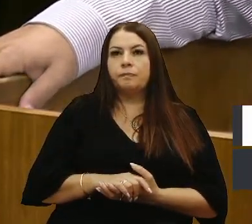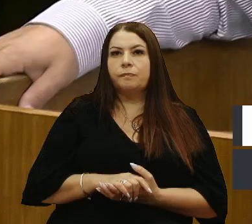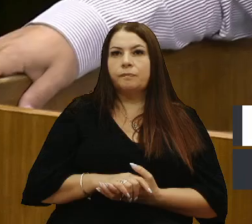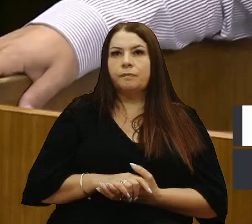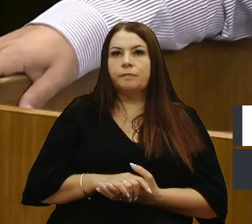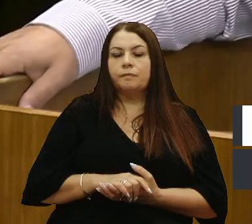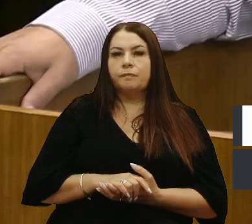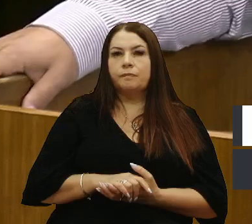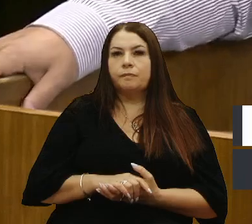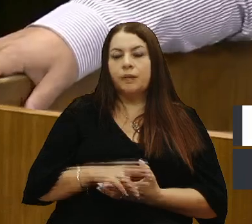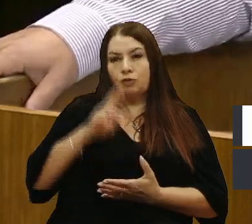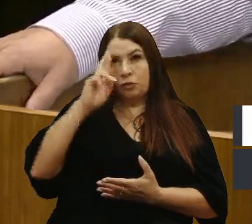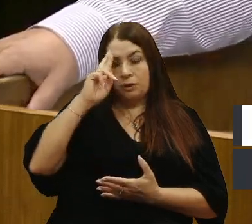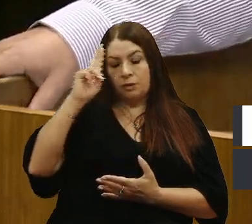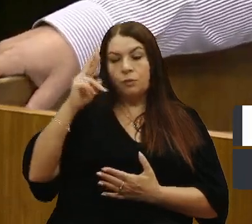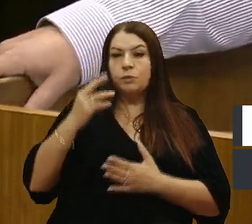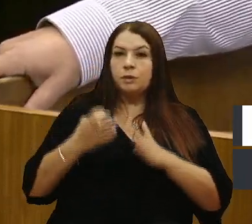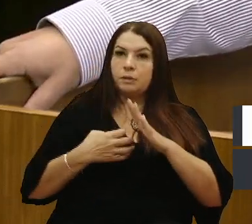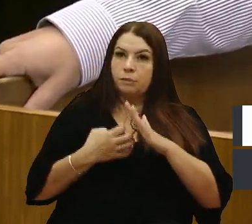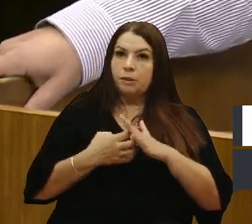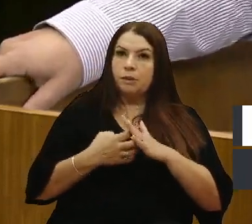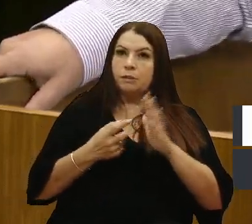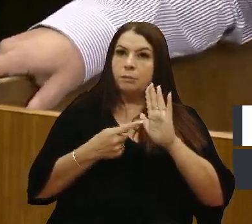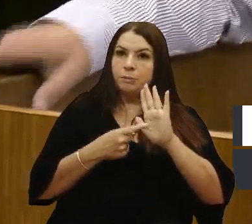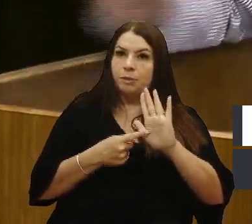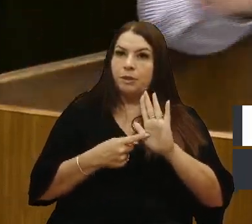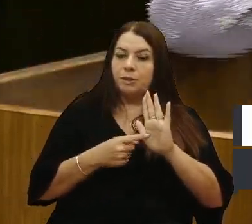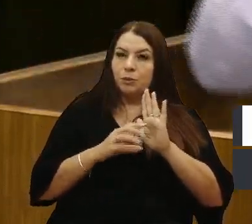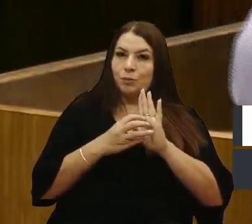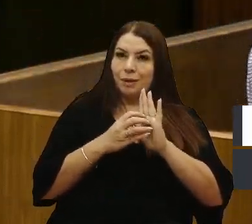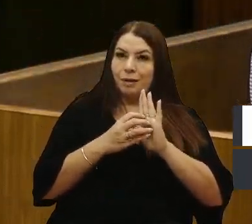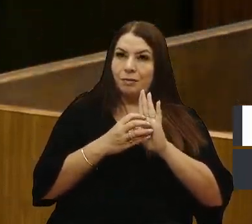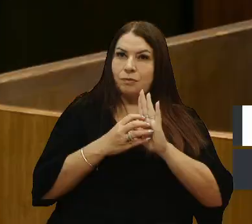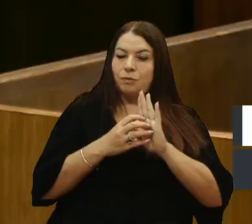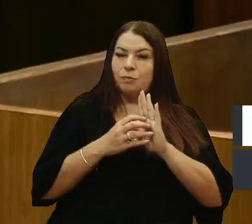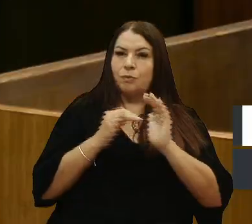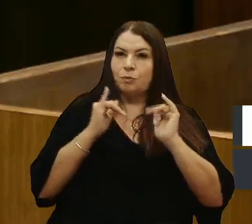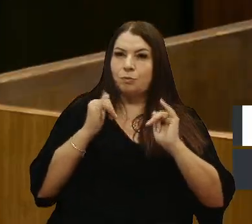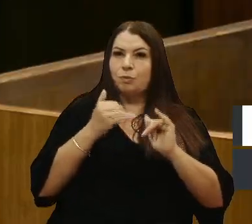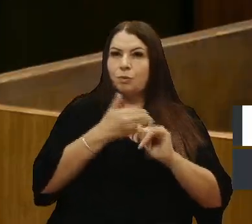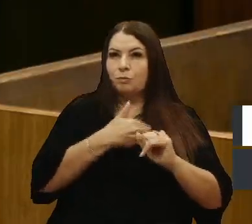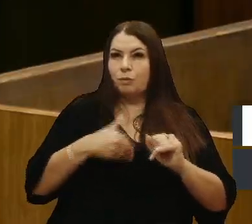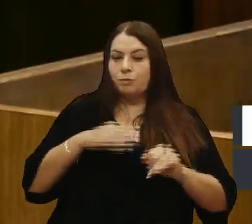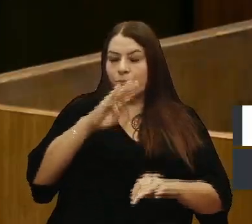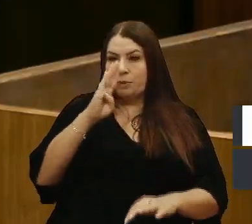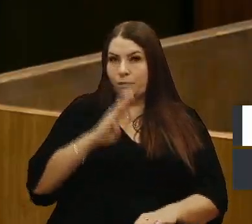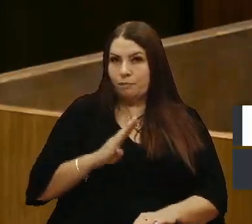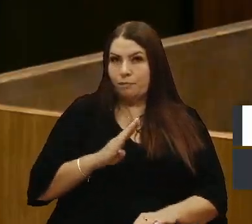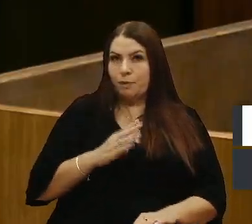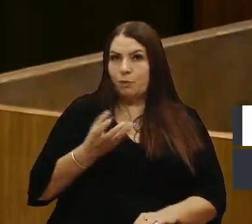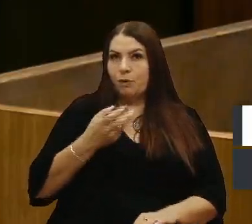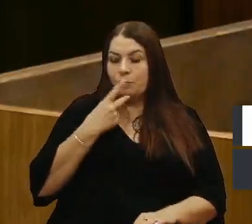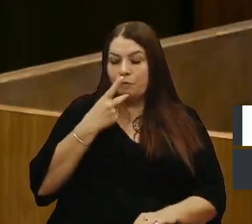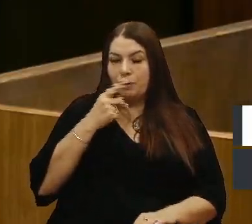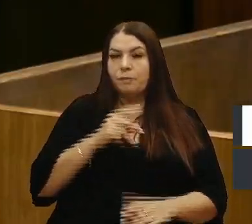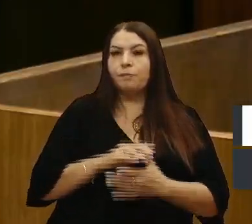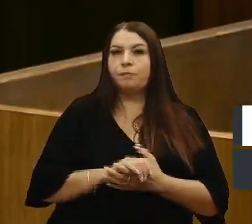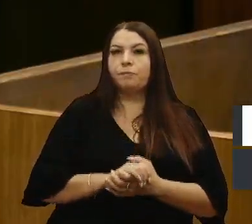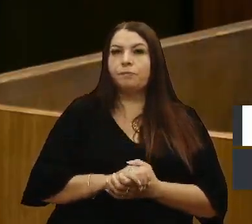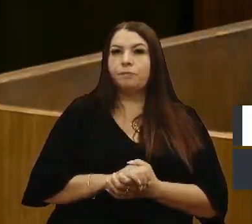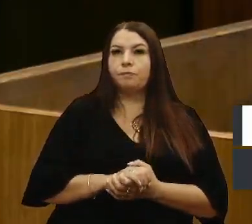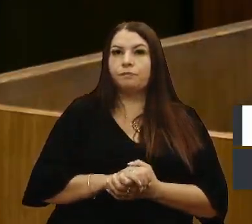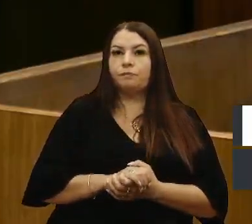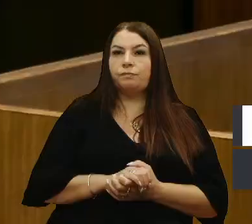direção da concessionária apresentava os dados sobre transporte público no Brasil. E o que eu quero dizer é que